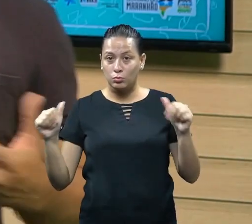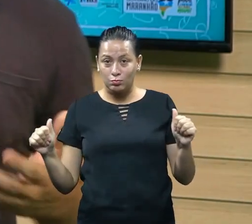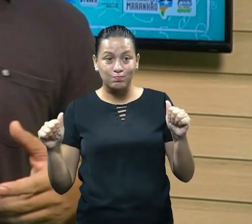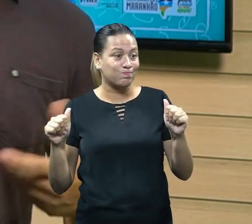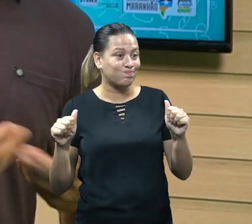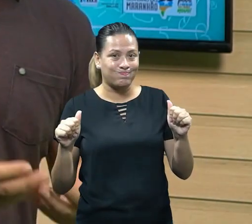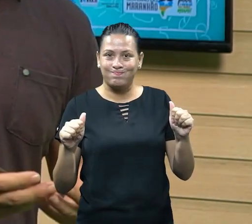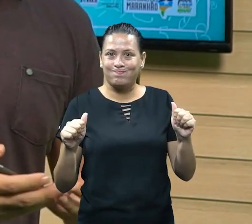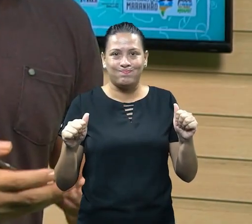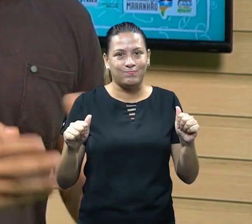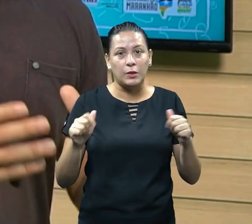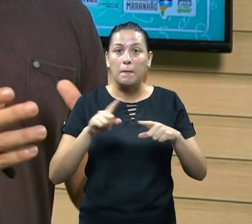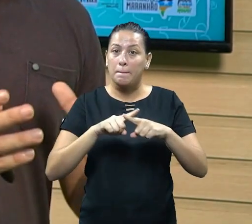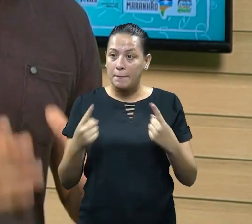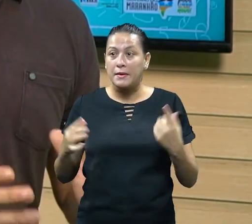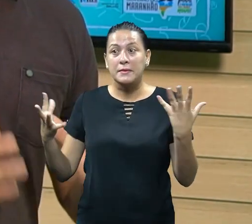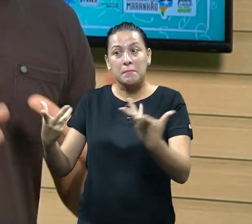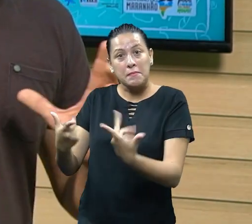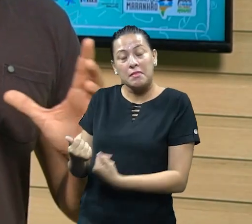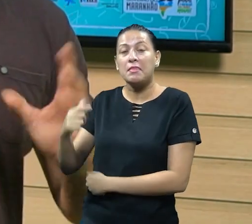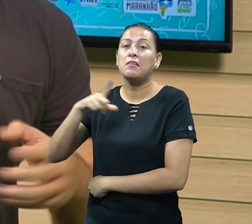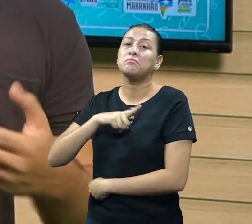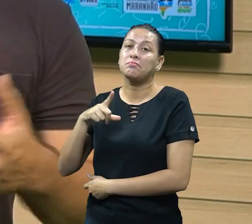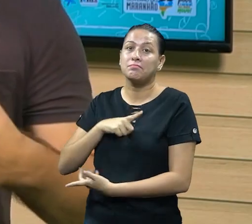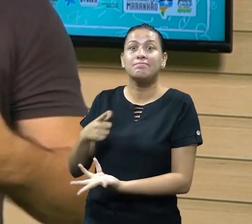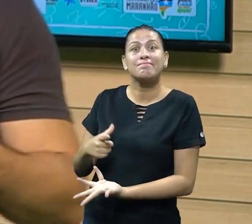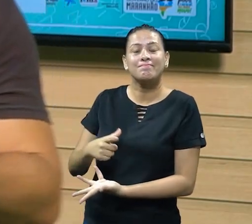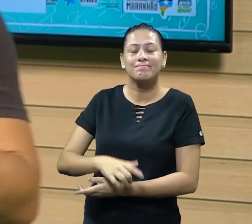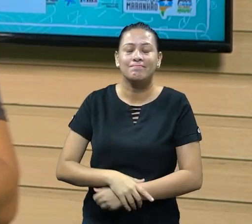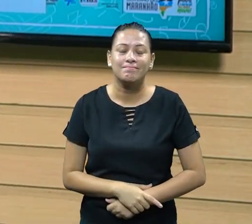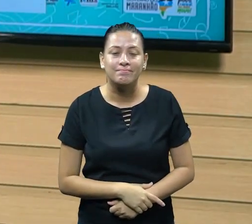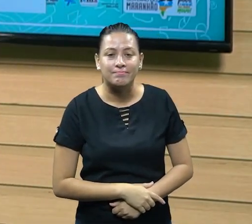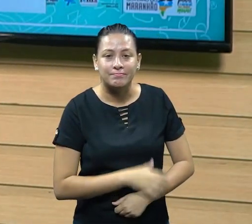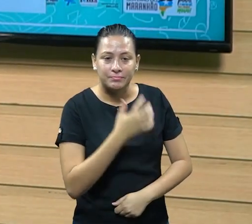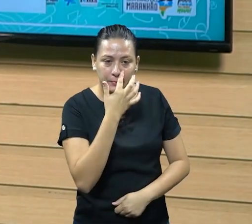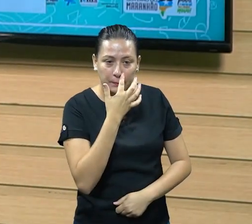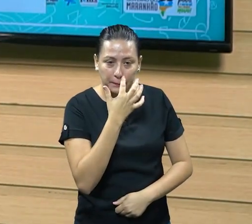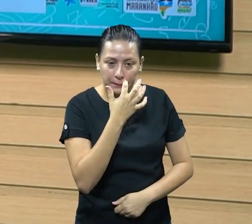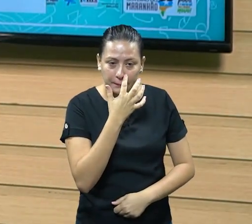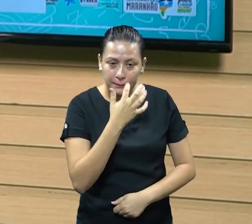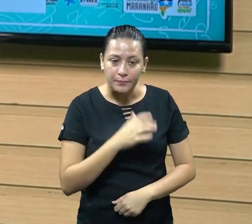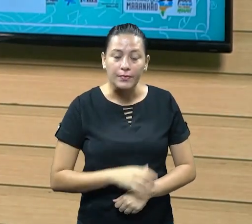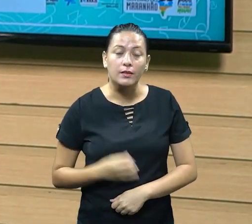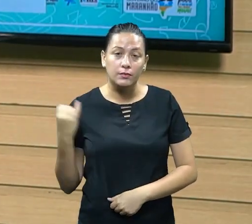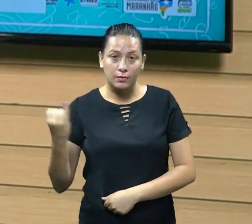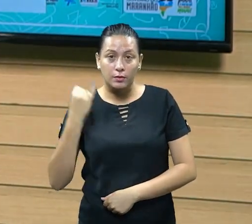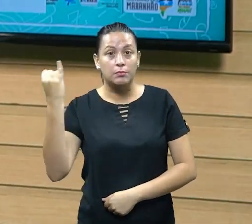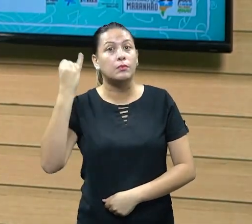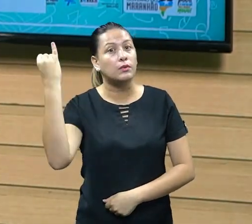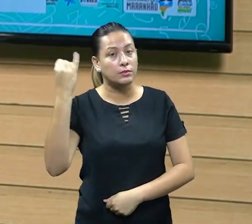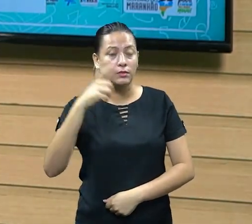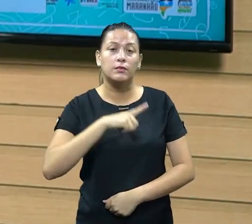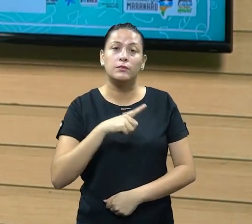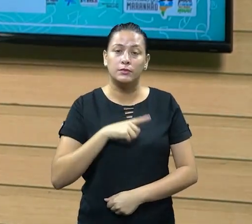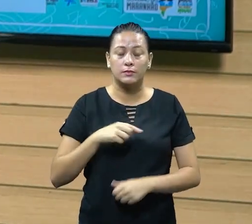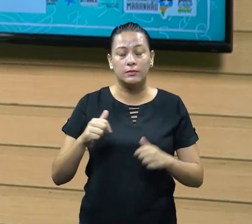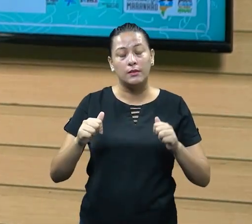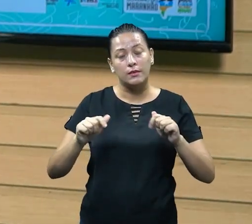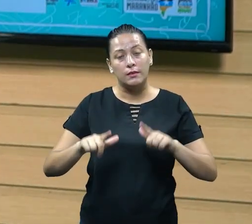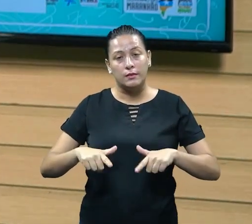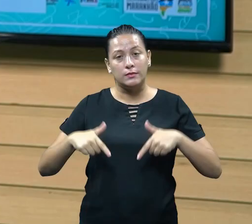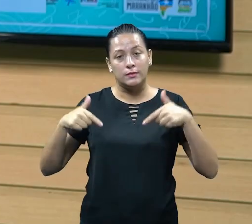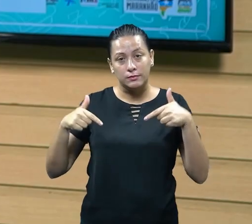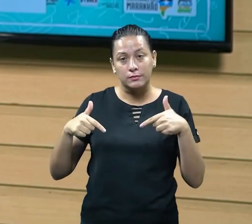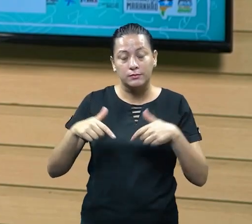conseguem desenvolver habilidades. Então, é muito importante que eu busque, claro, essas certificações, até por exigências, não tem para onde